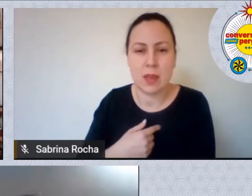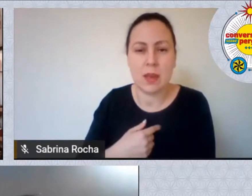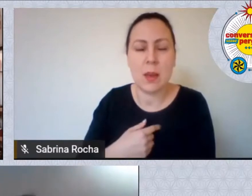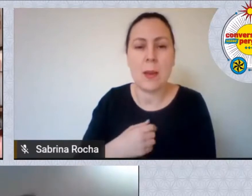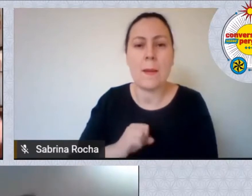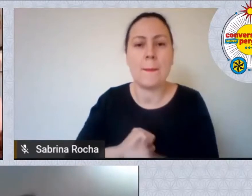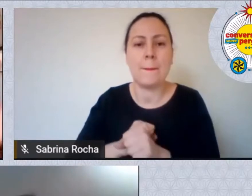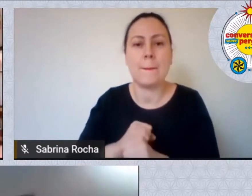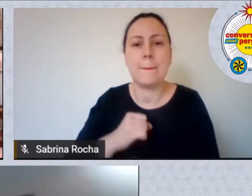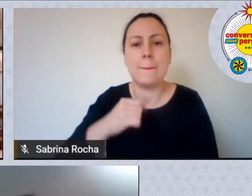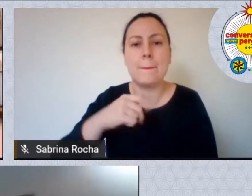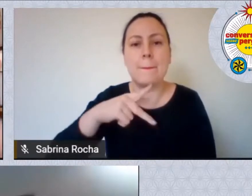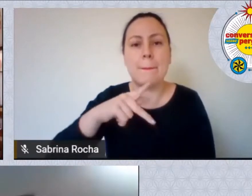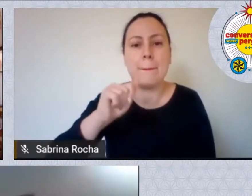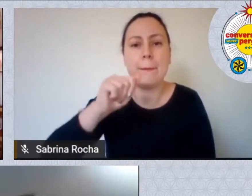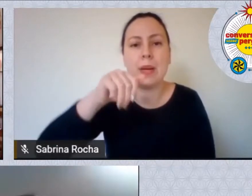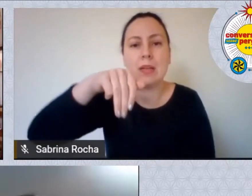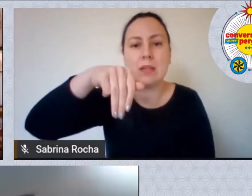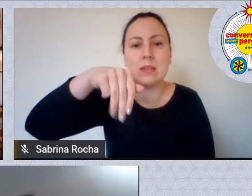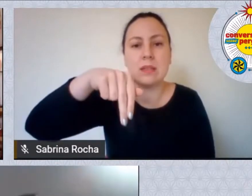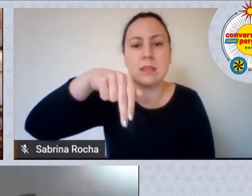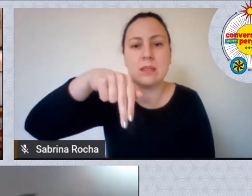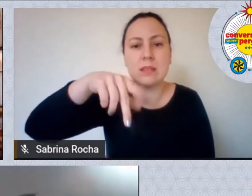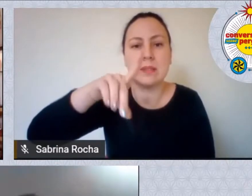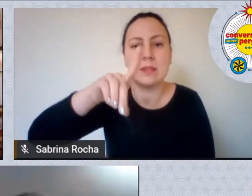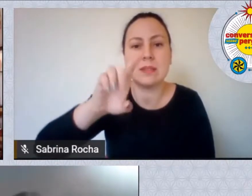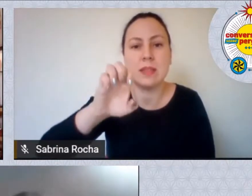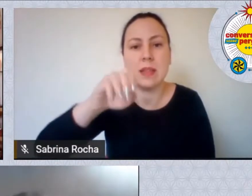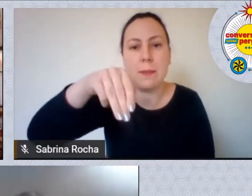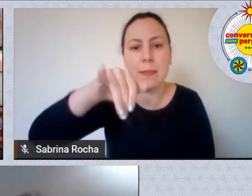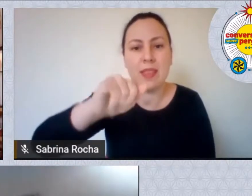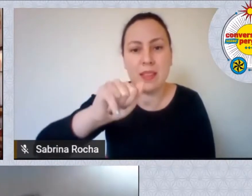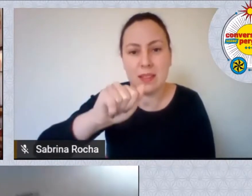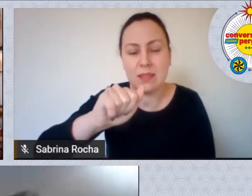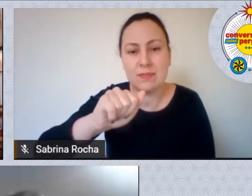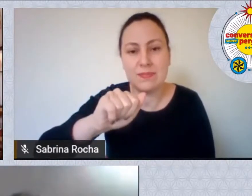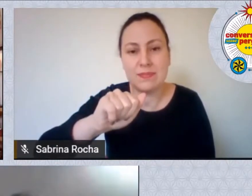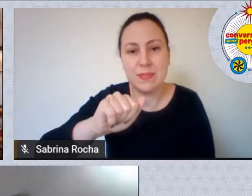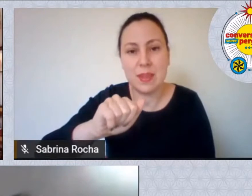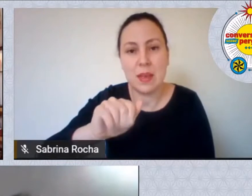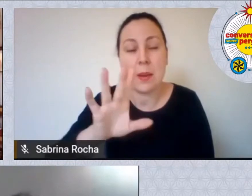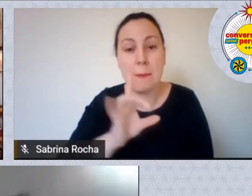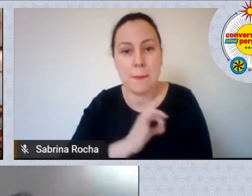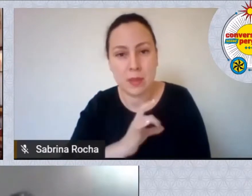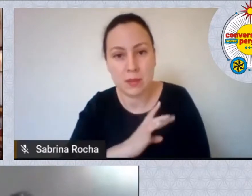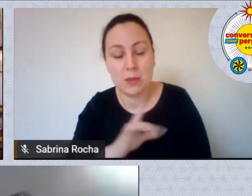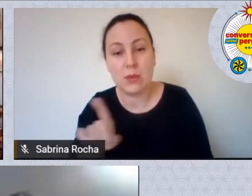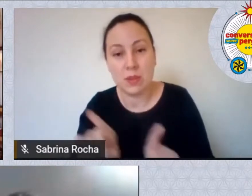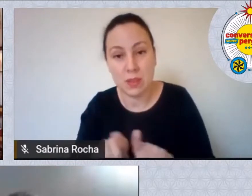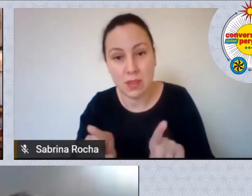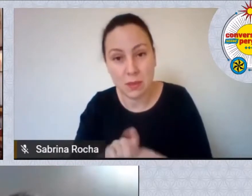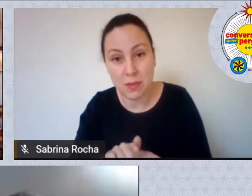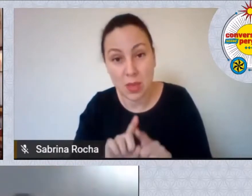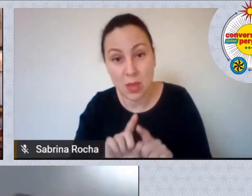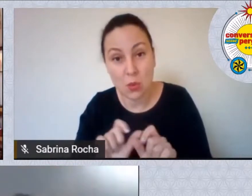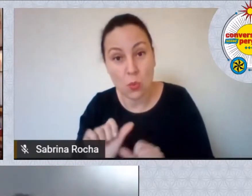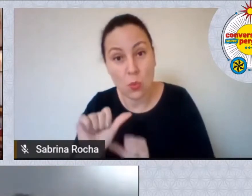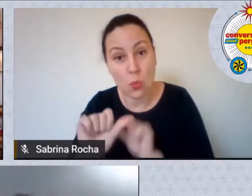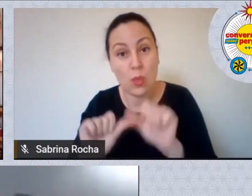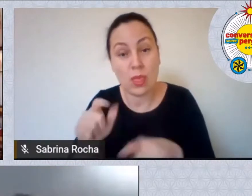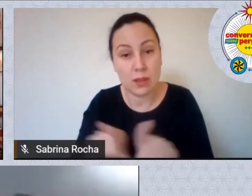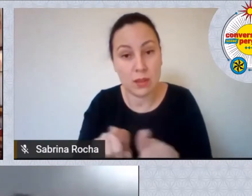pandemia, medo da pandemia e pandemia do medo, né? É como dois movimentos que quase se retroalimentam. E aí a gente